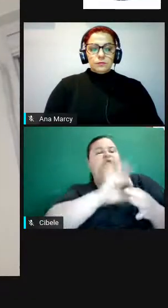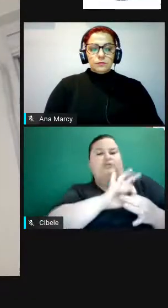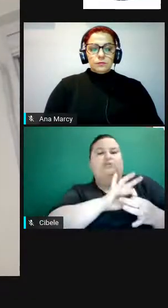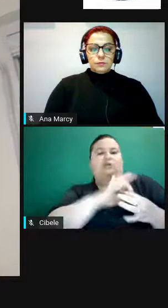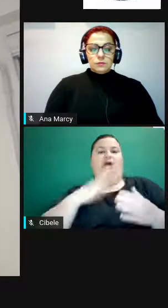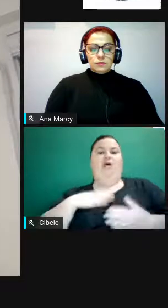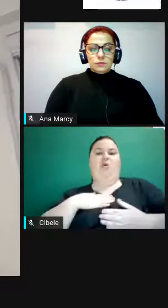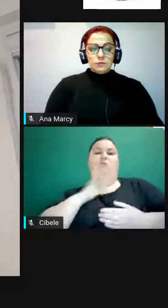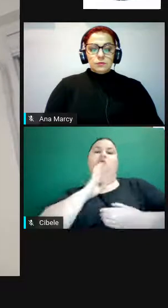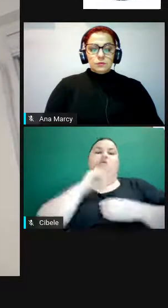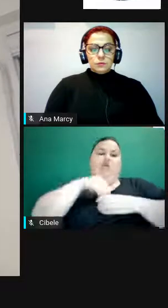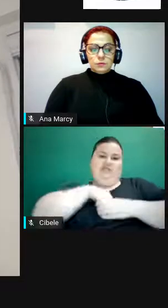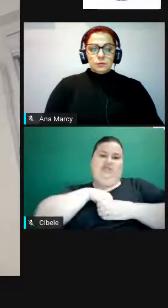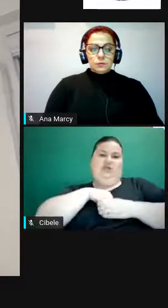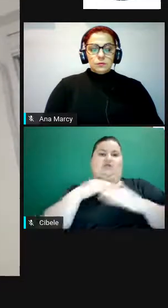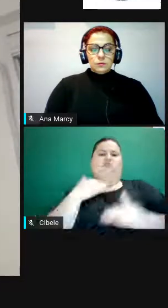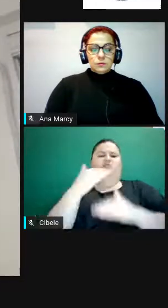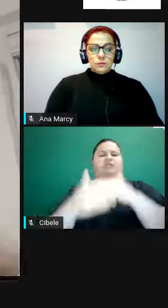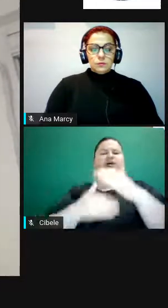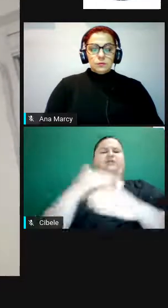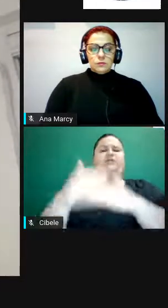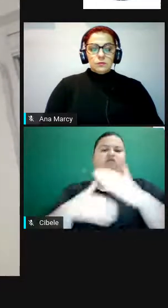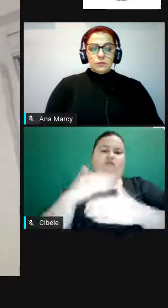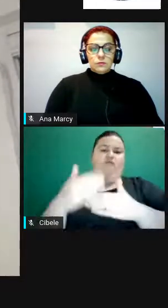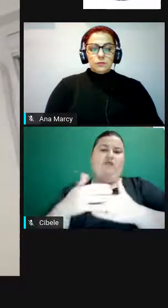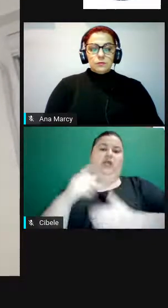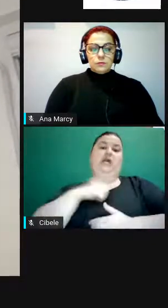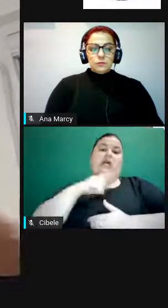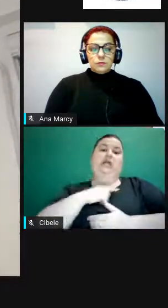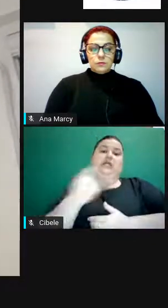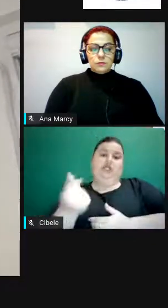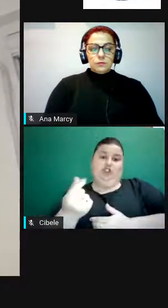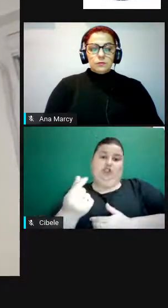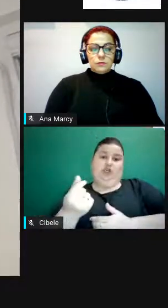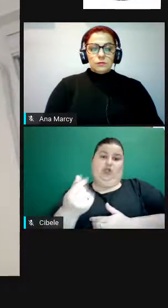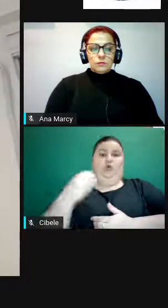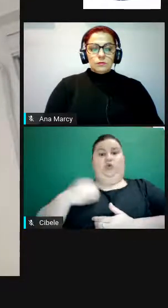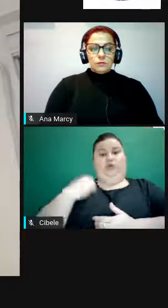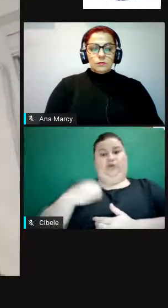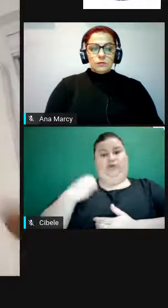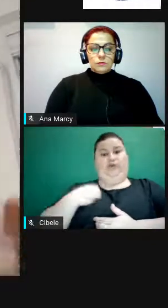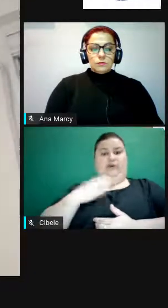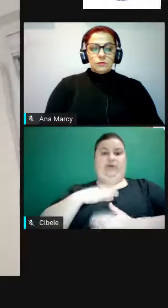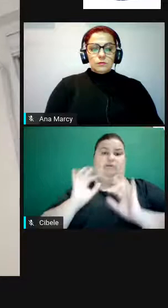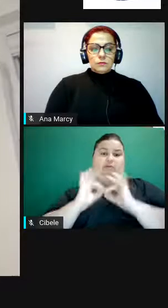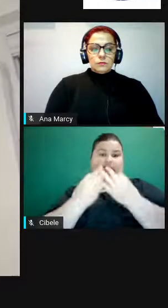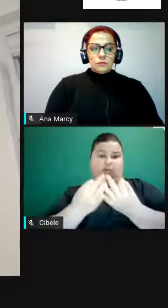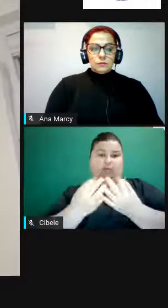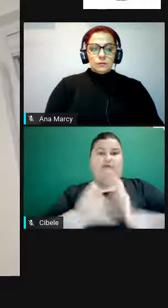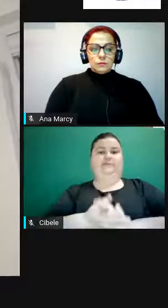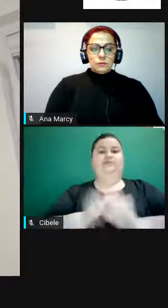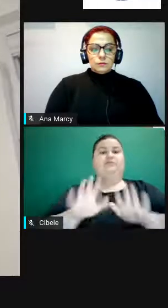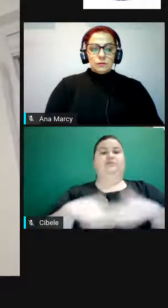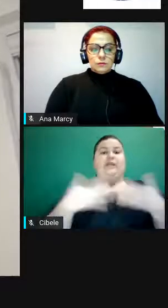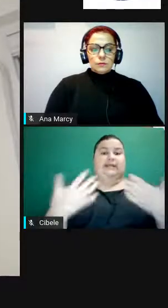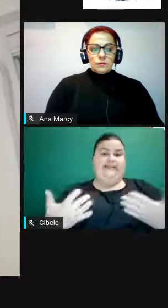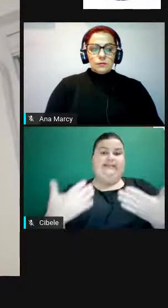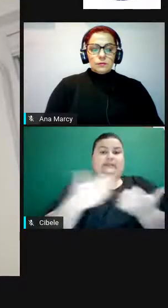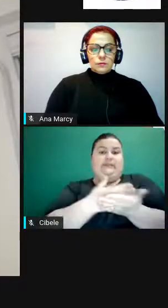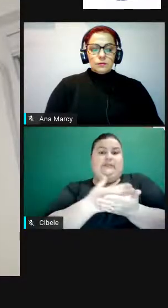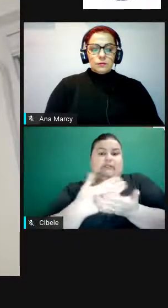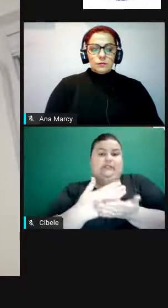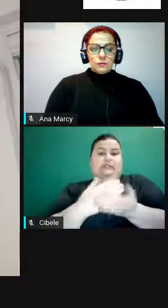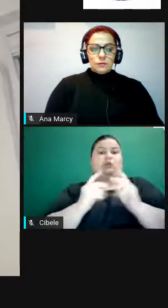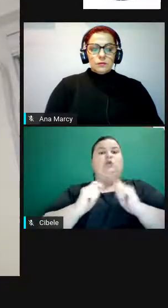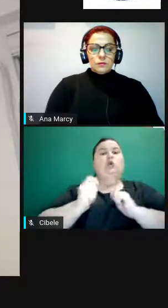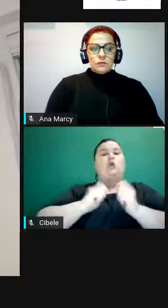desenvolver algo desenvolver um negócio que eu possa tirar lucro e também sobreviver e foi aí que eu vi a o nicho de controle